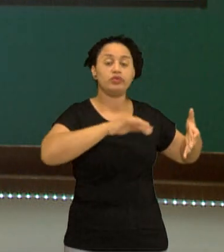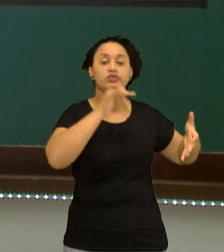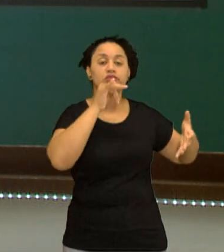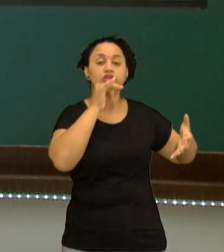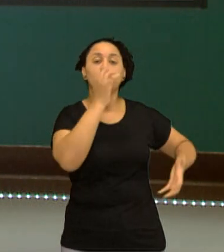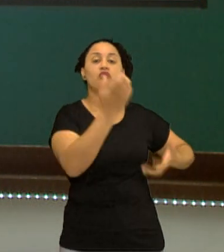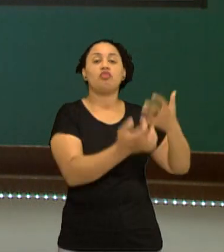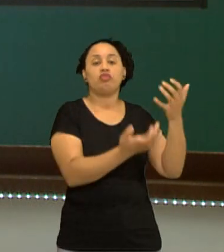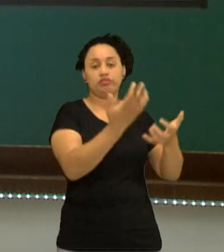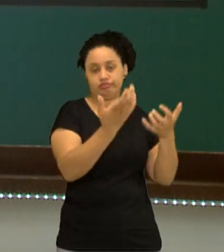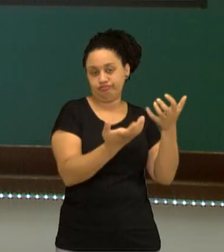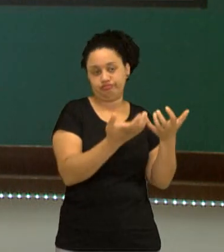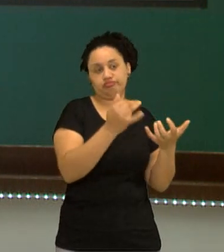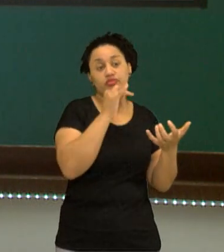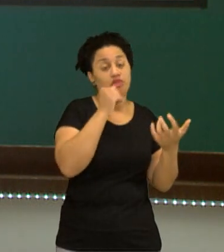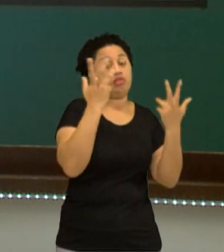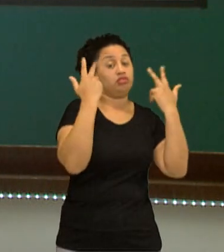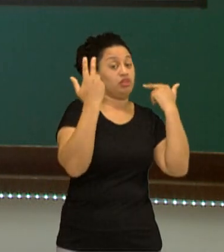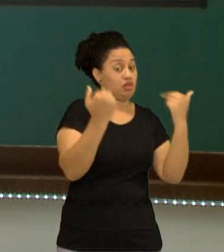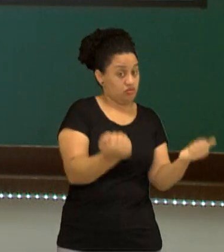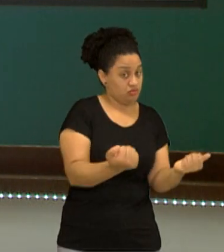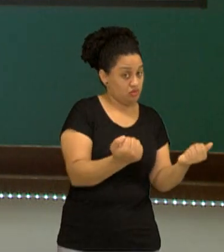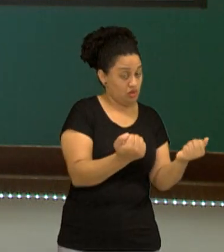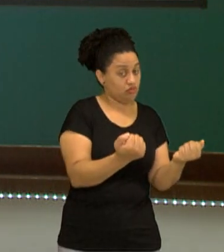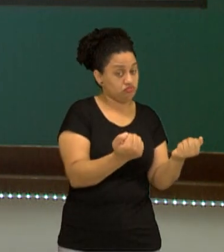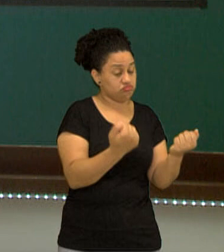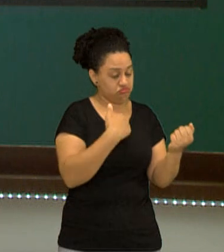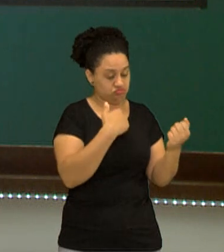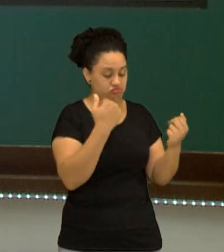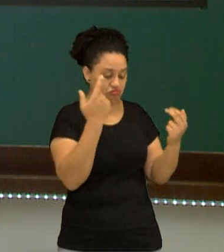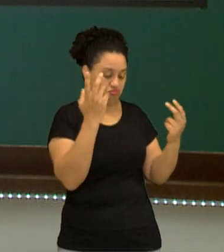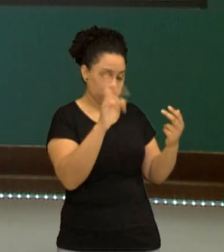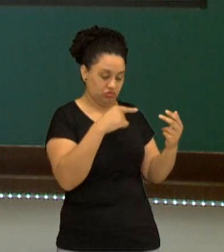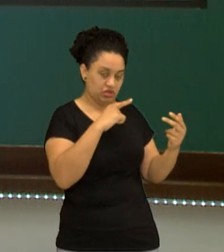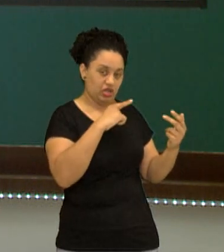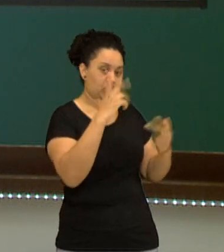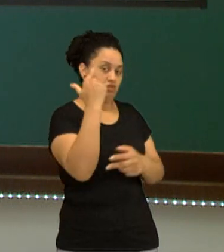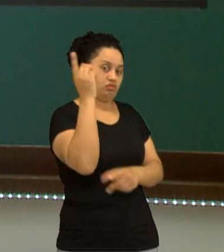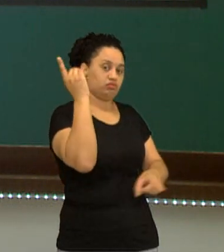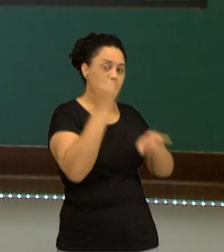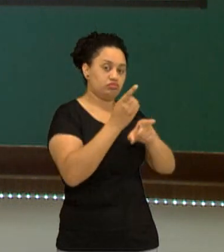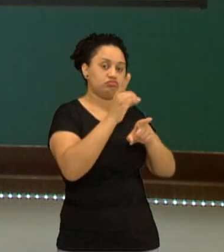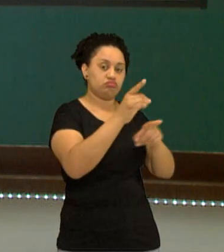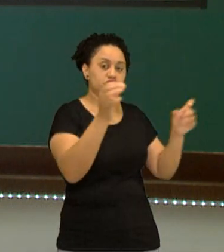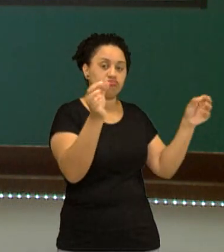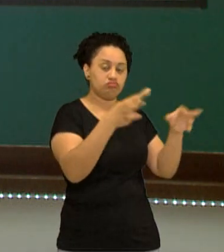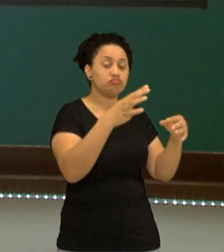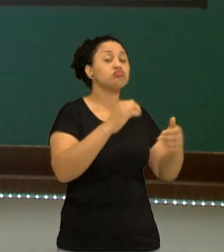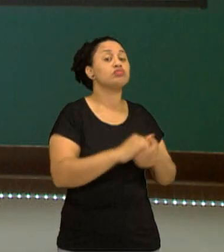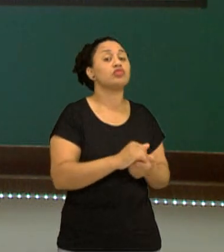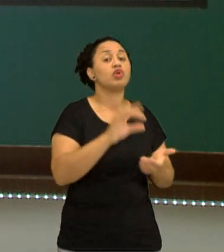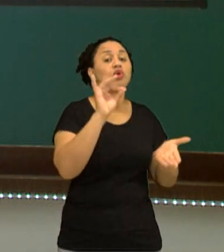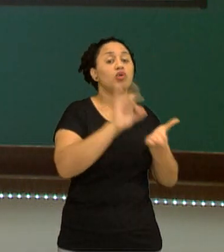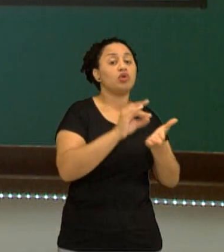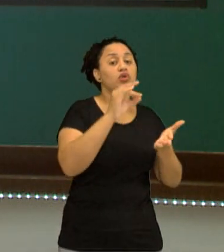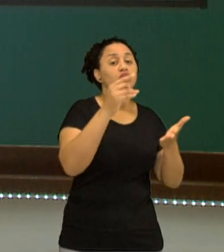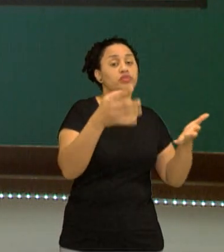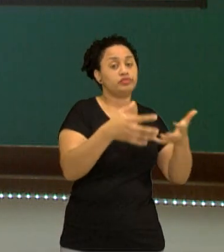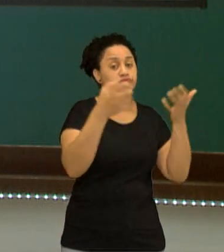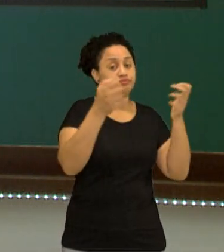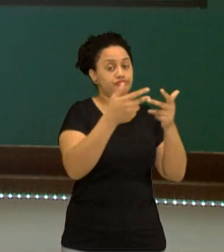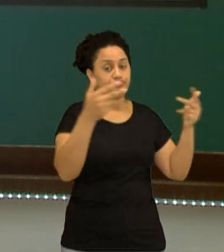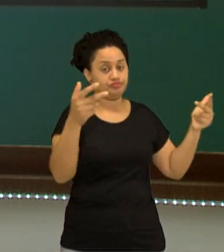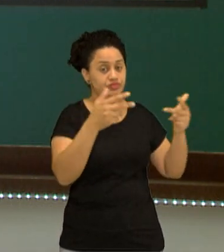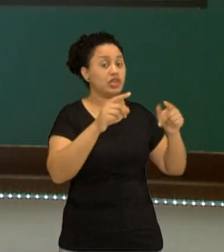fogueira. Ele é natural, porque foi a natureza que me forneceu, de origem